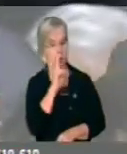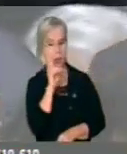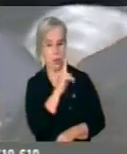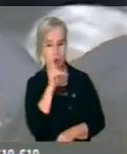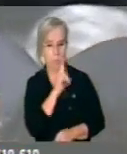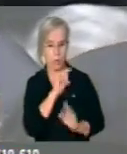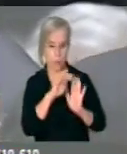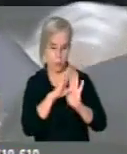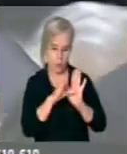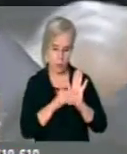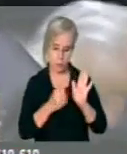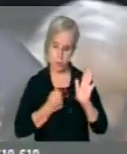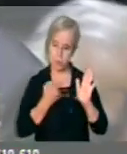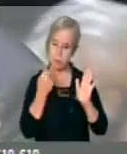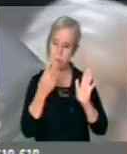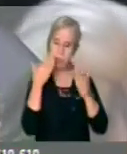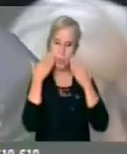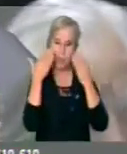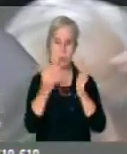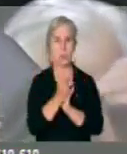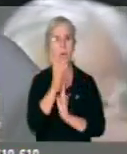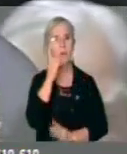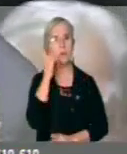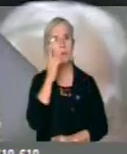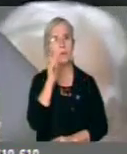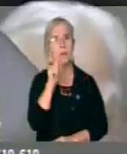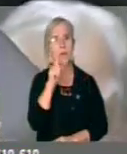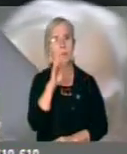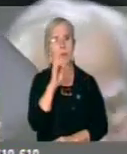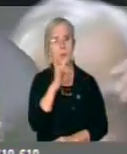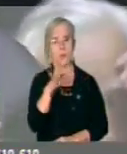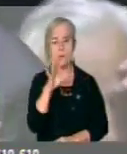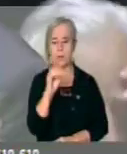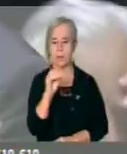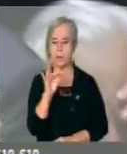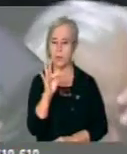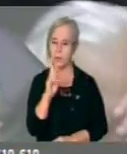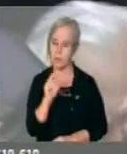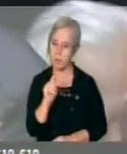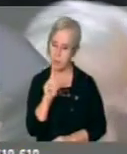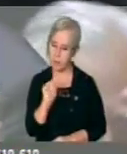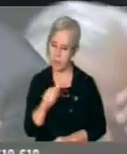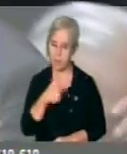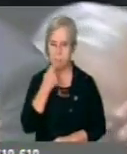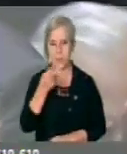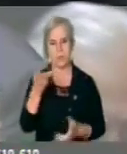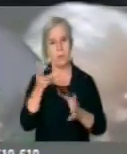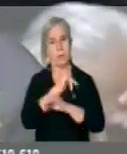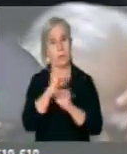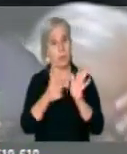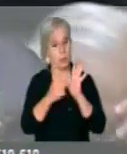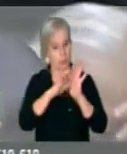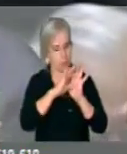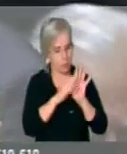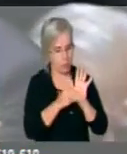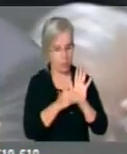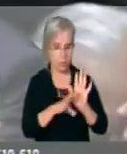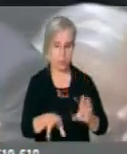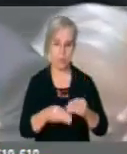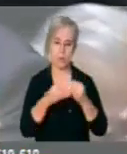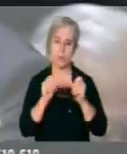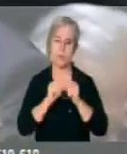emenda número 2, apresentada pelo deputado Alberto Fraga. Quero dizer aqui que esta emenda